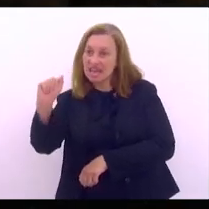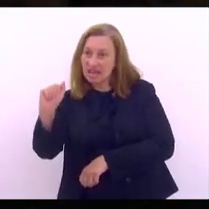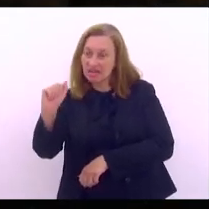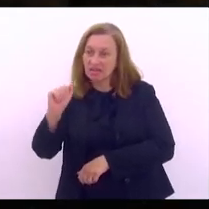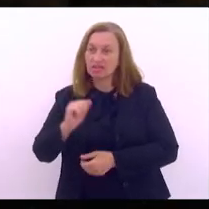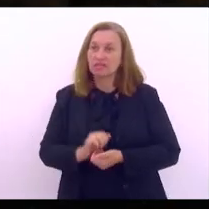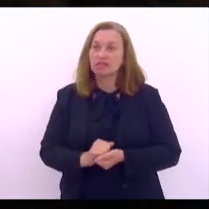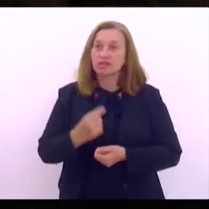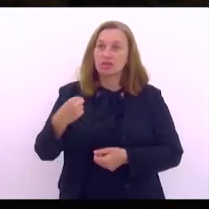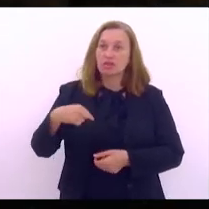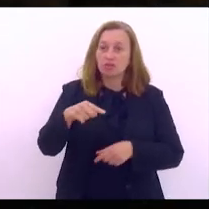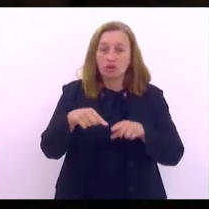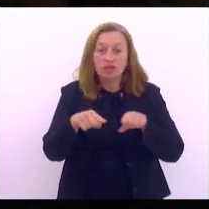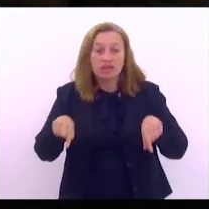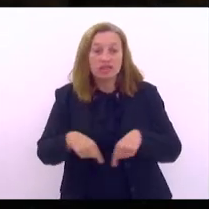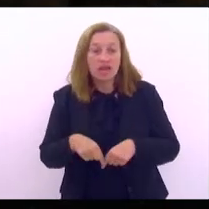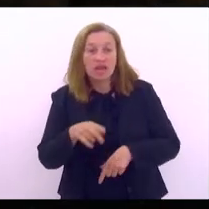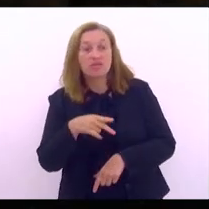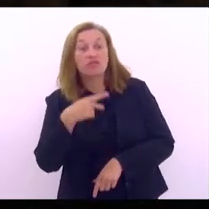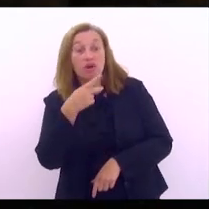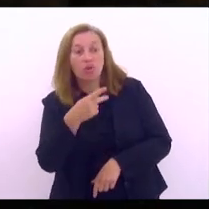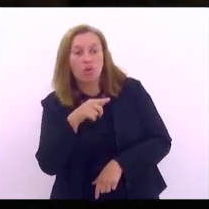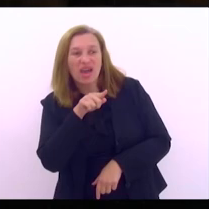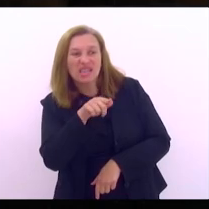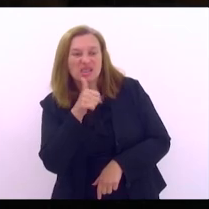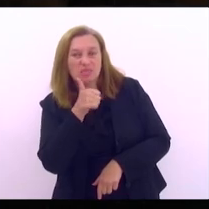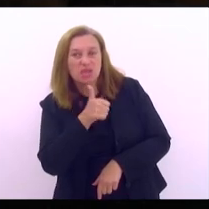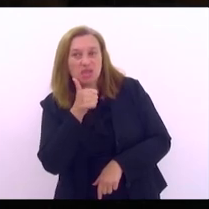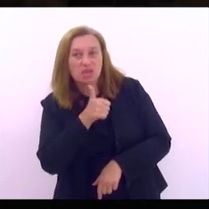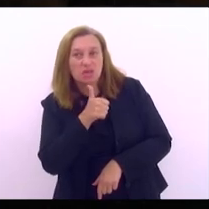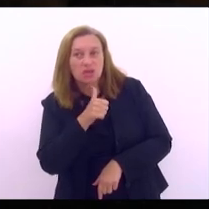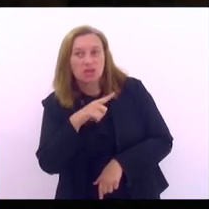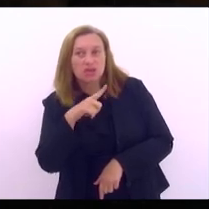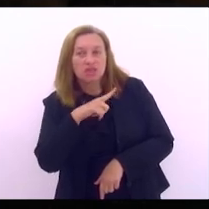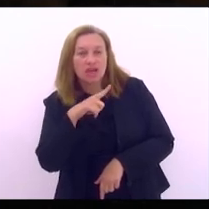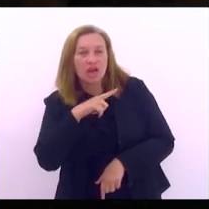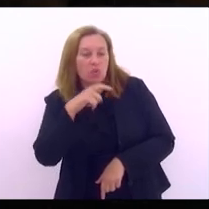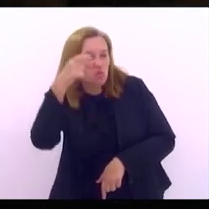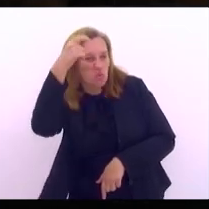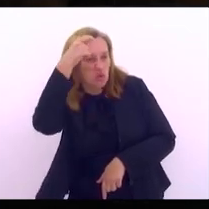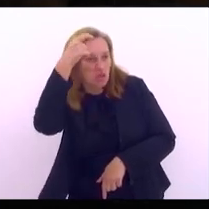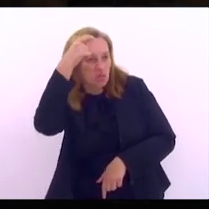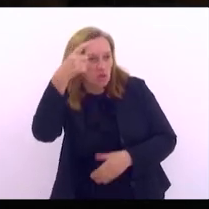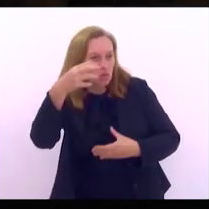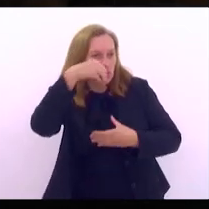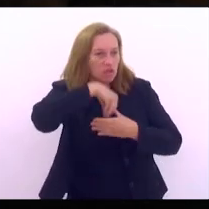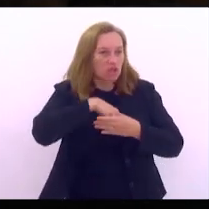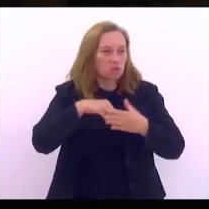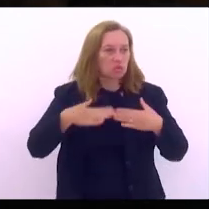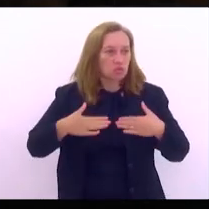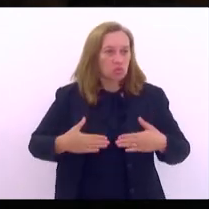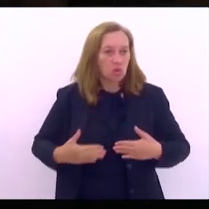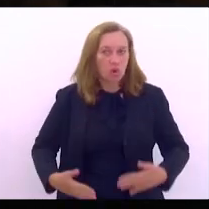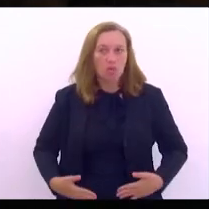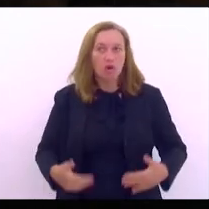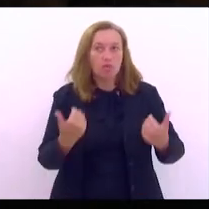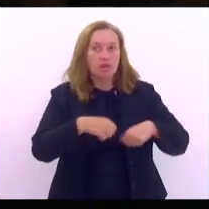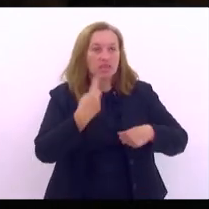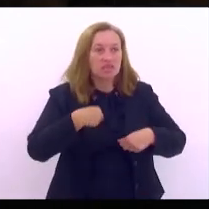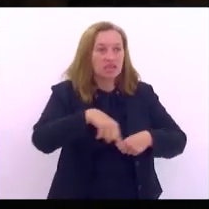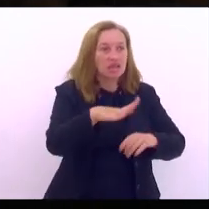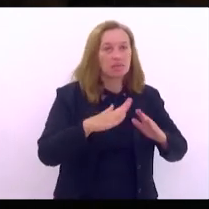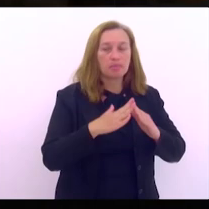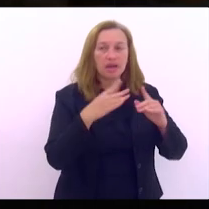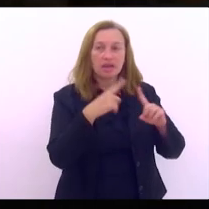passou pela sala e disse: essa menina está com demônio no corpo, tem que ir para a igreja